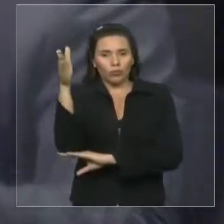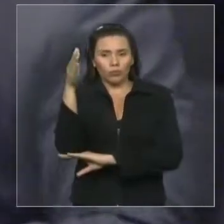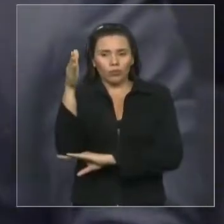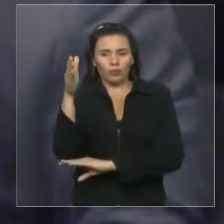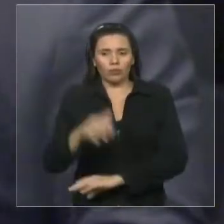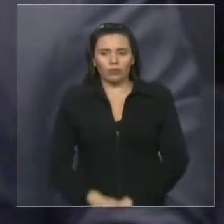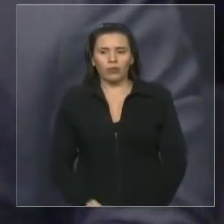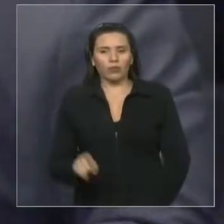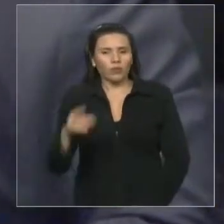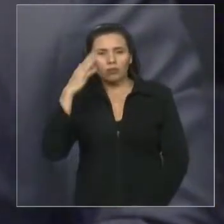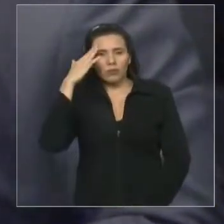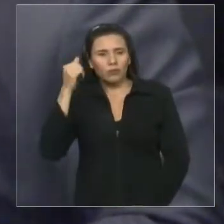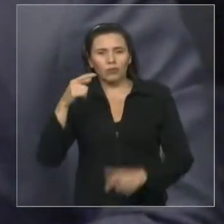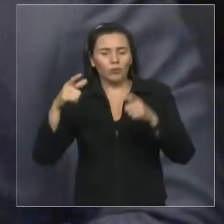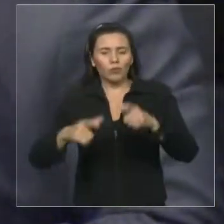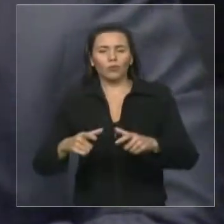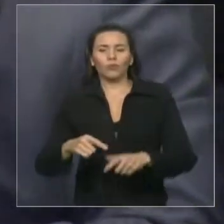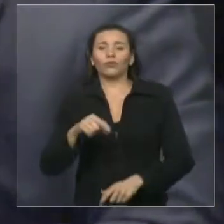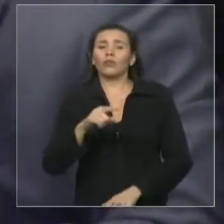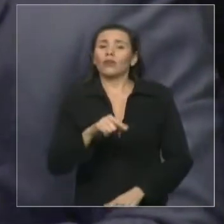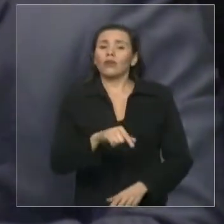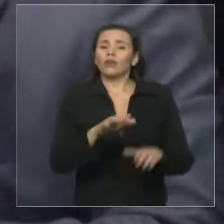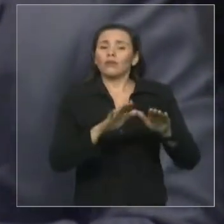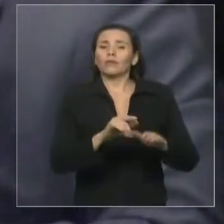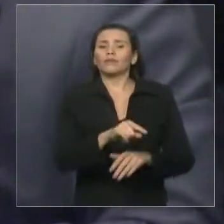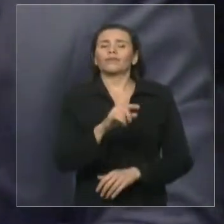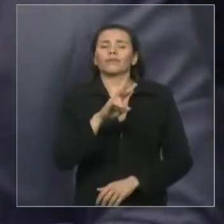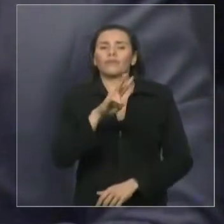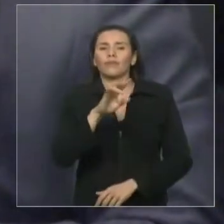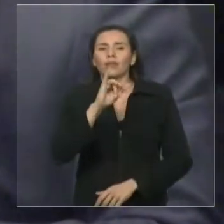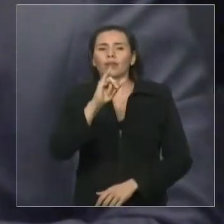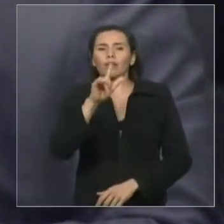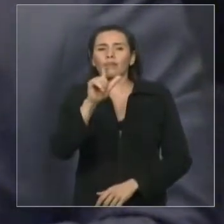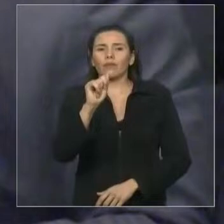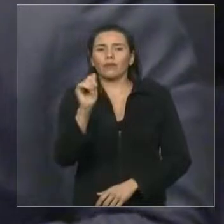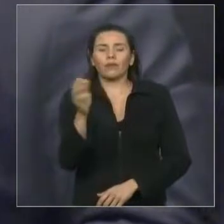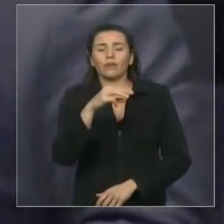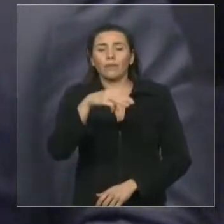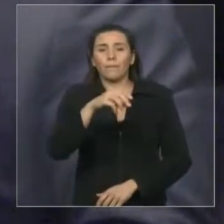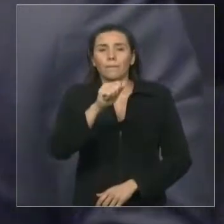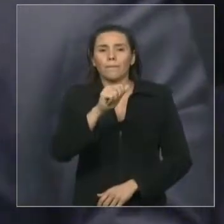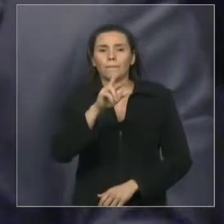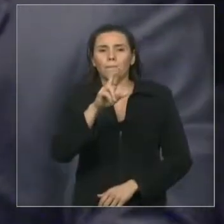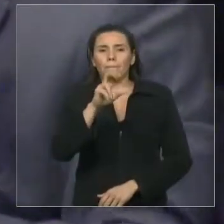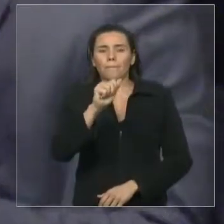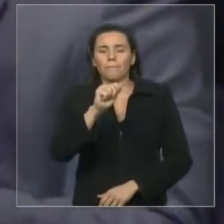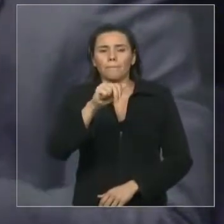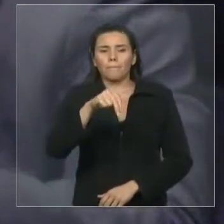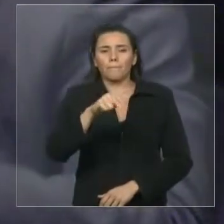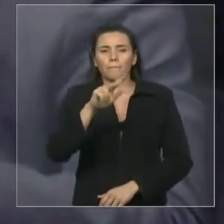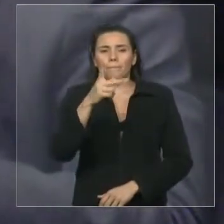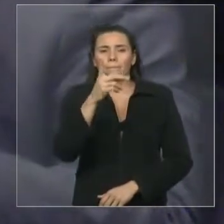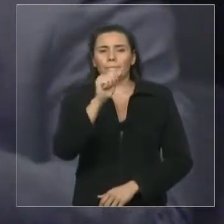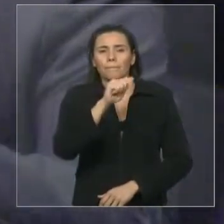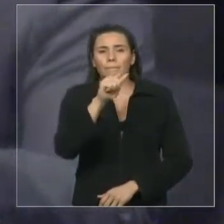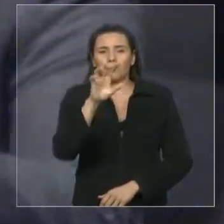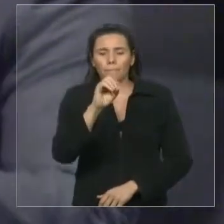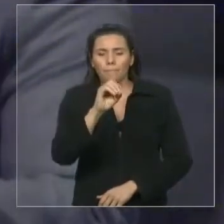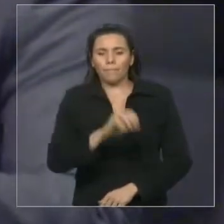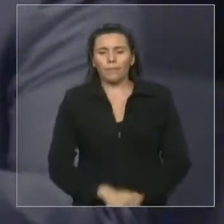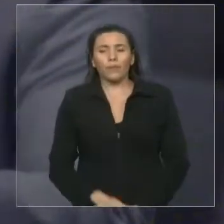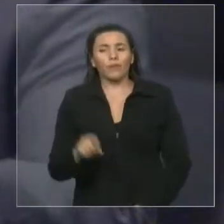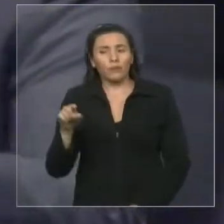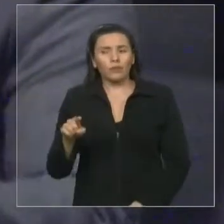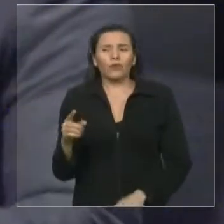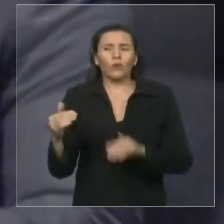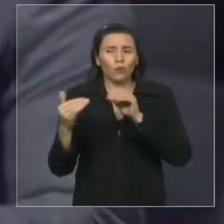fica na Vila Maranhão, é aqui em São Luís. E Vossa Excelência há de concordar comigo que a administração